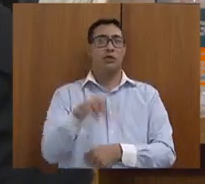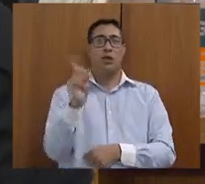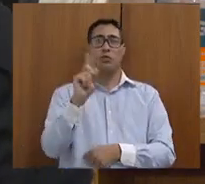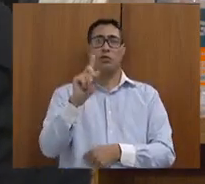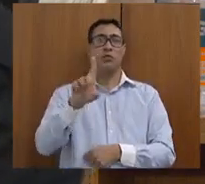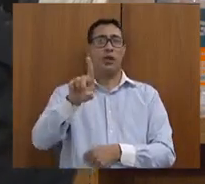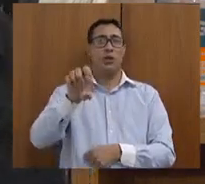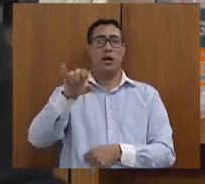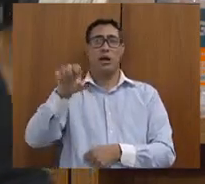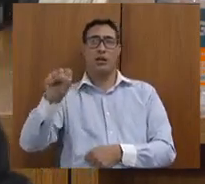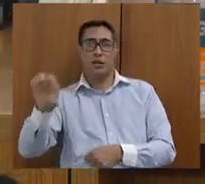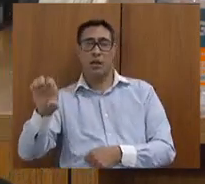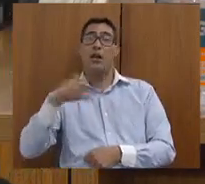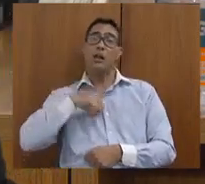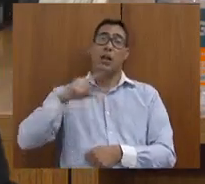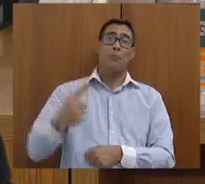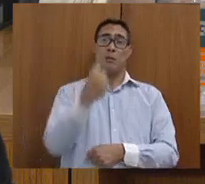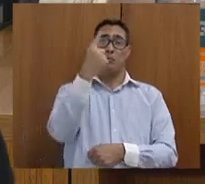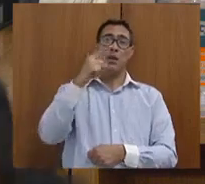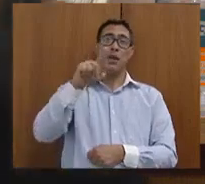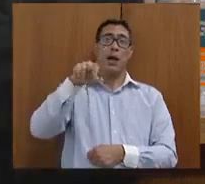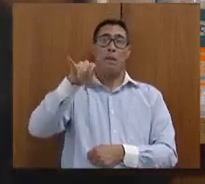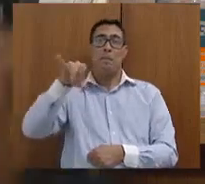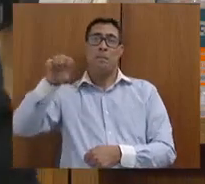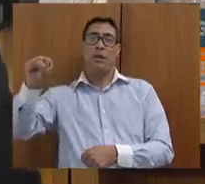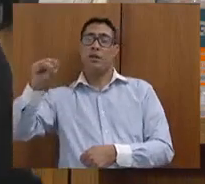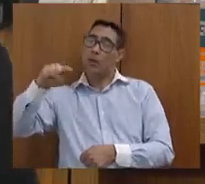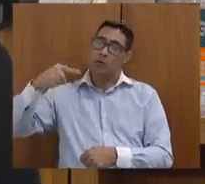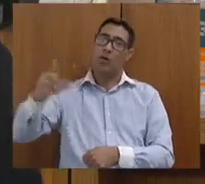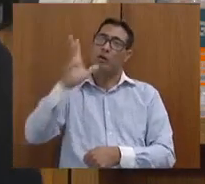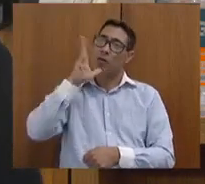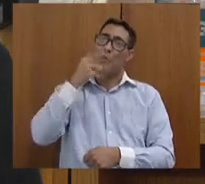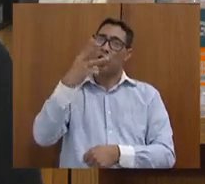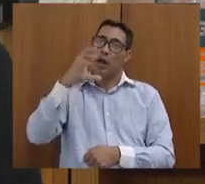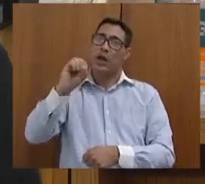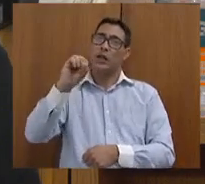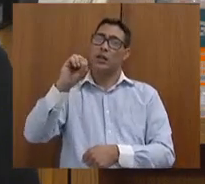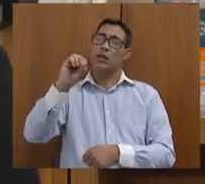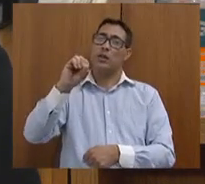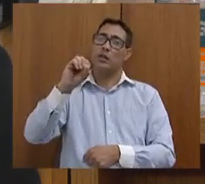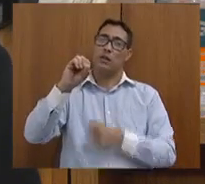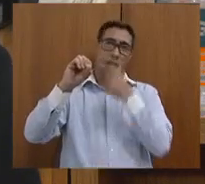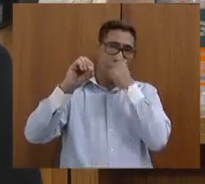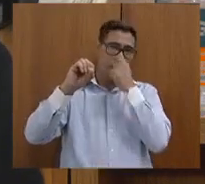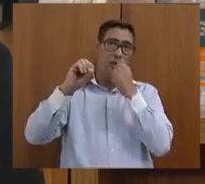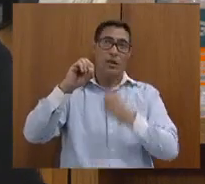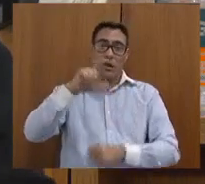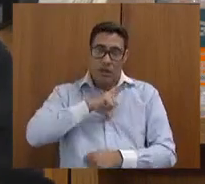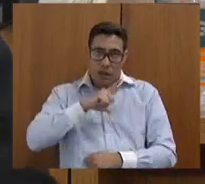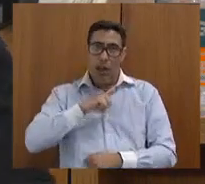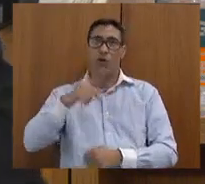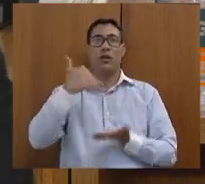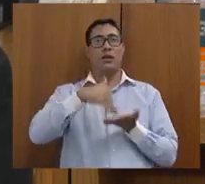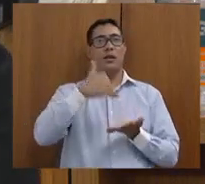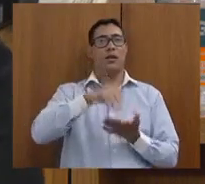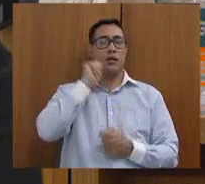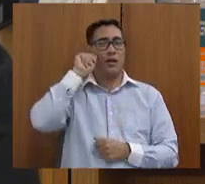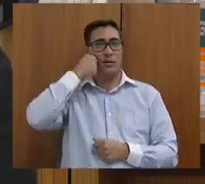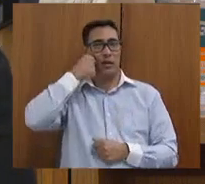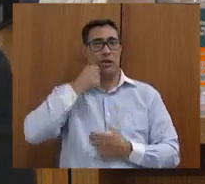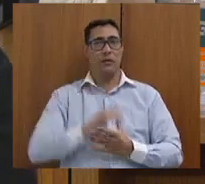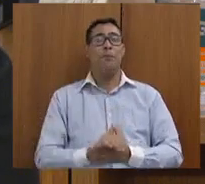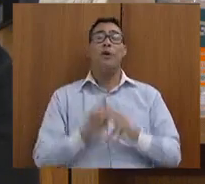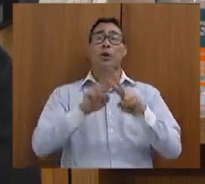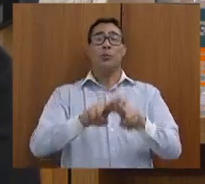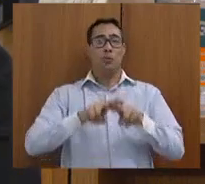a Deise foi a primeira Miss Brasil que depois Demorou 30 anos para ter uma outra secretária Negra então gente nós podemos